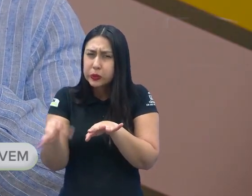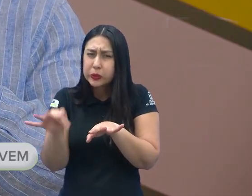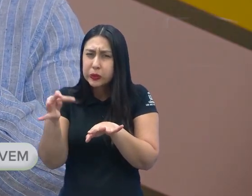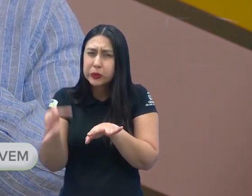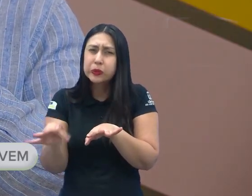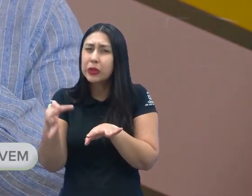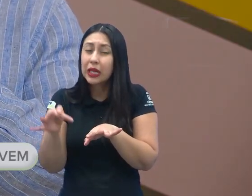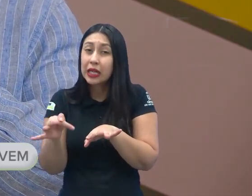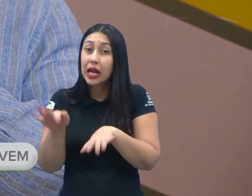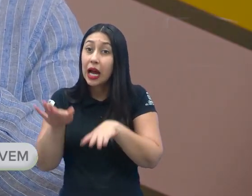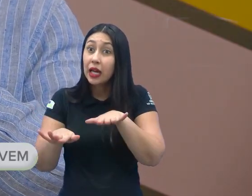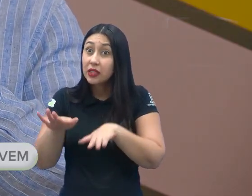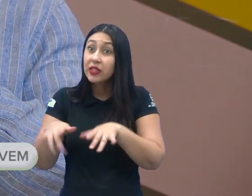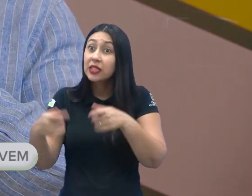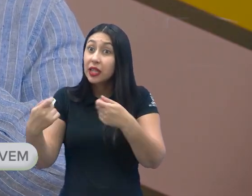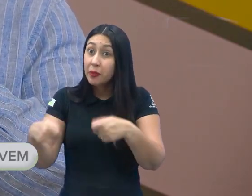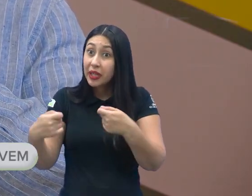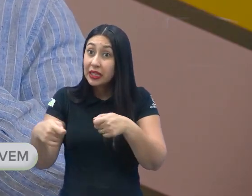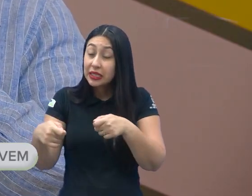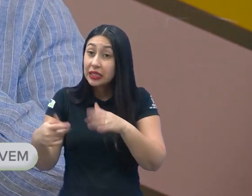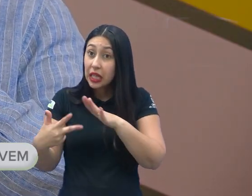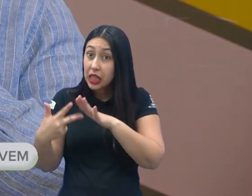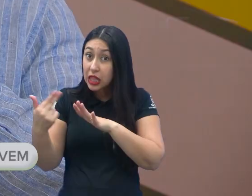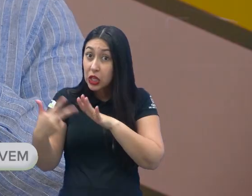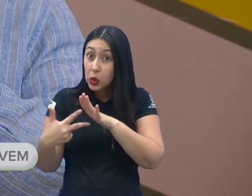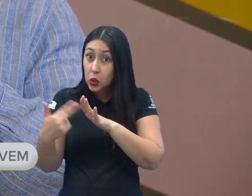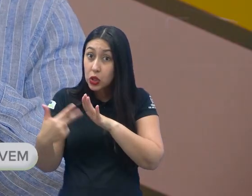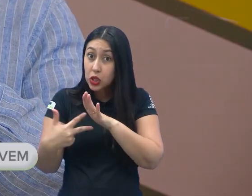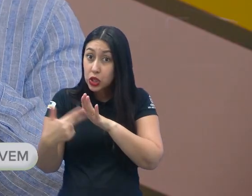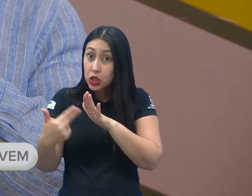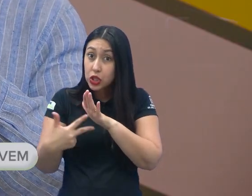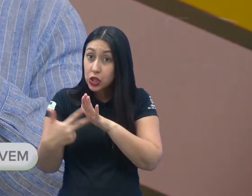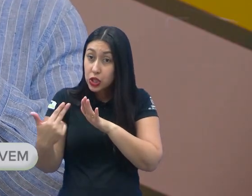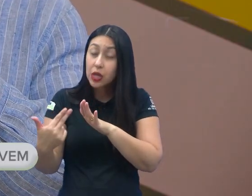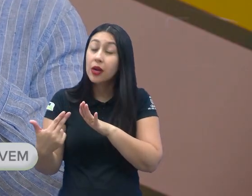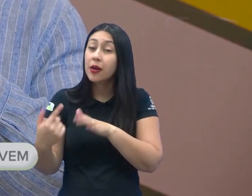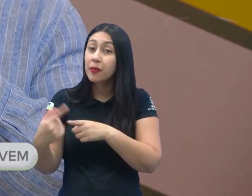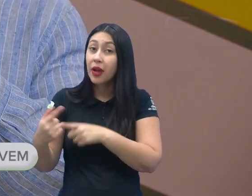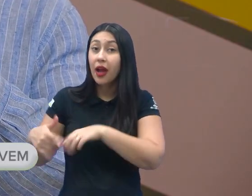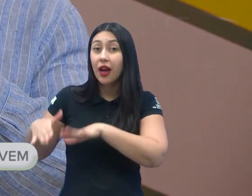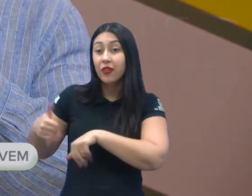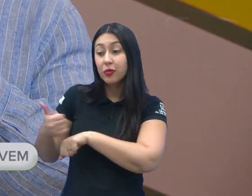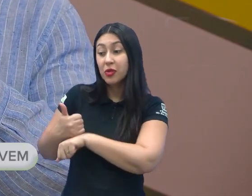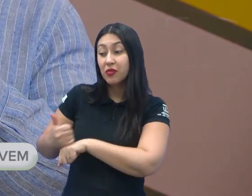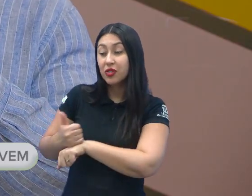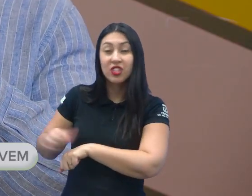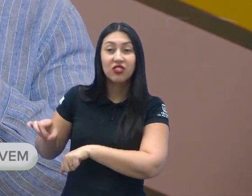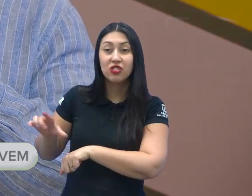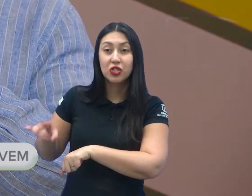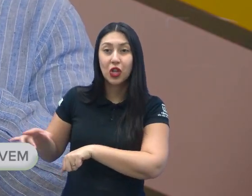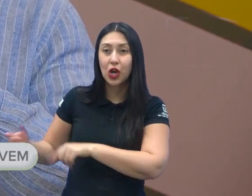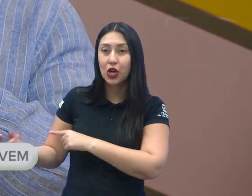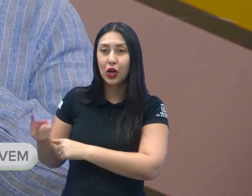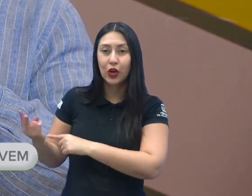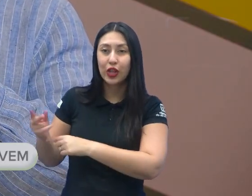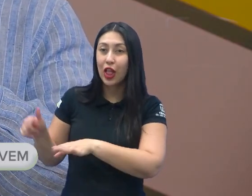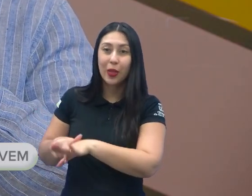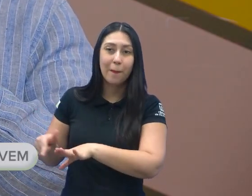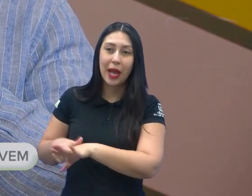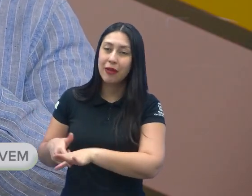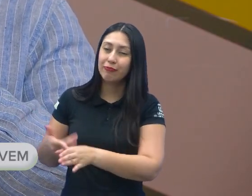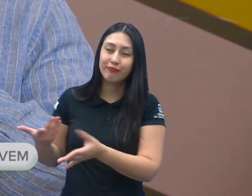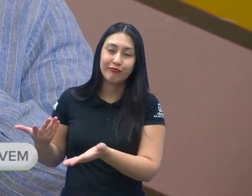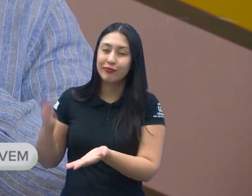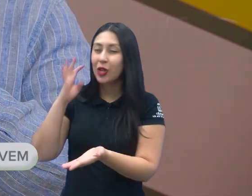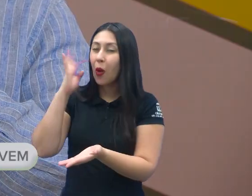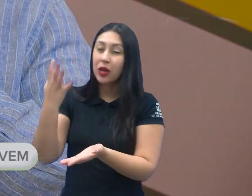faz necessário um tratamento cirúrgico, quando o tratamento com podólogo não dá resultado. Entendi. Você está entendendo? Que aí você acaba com o